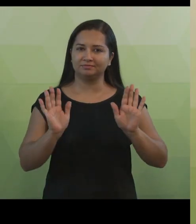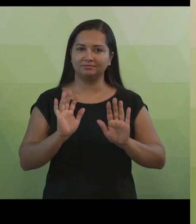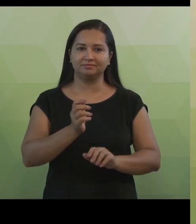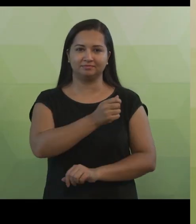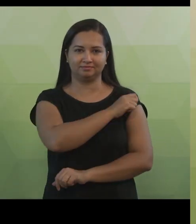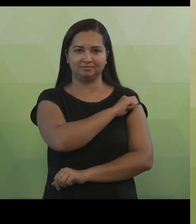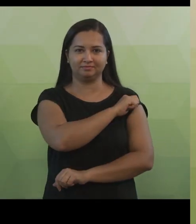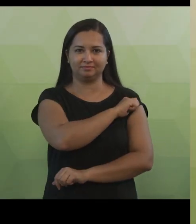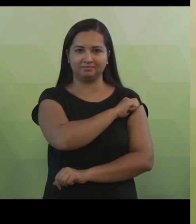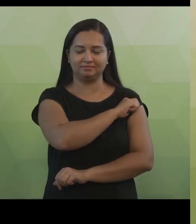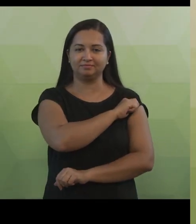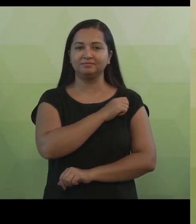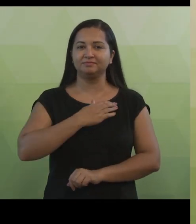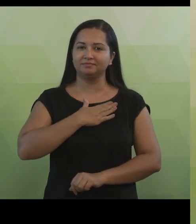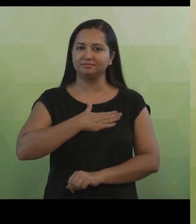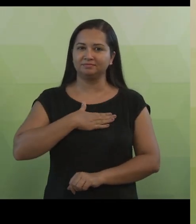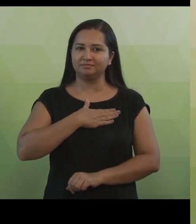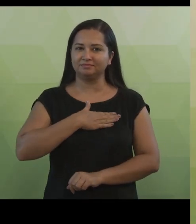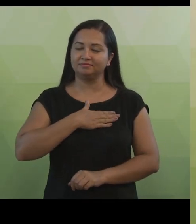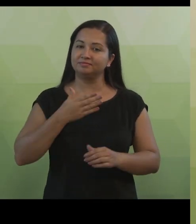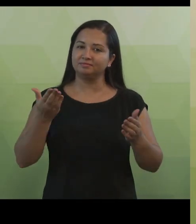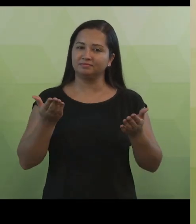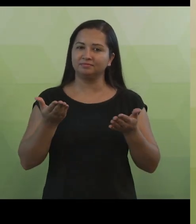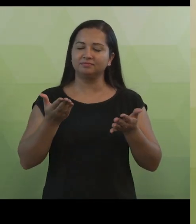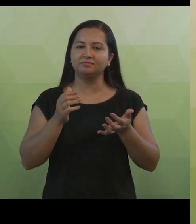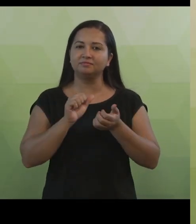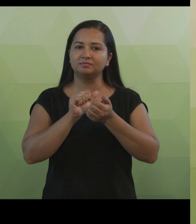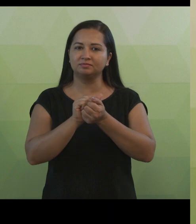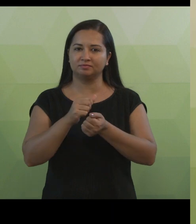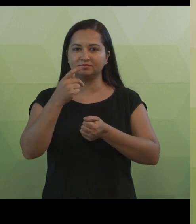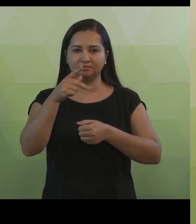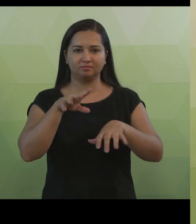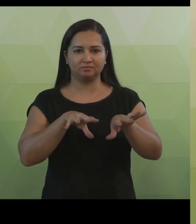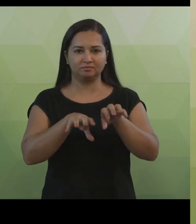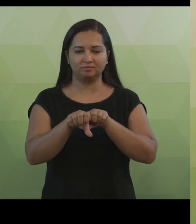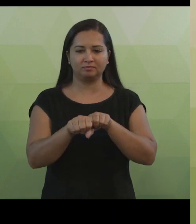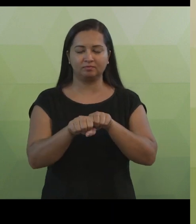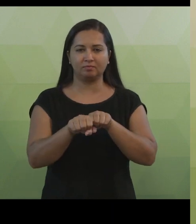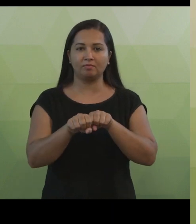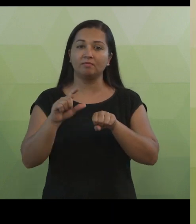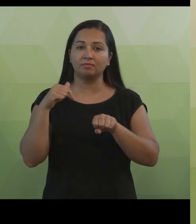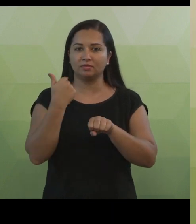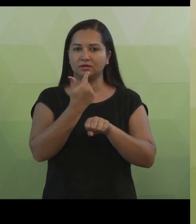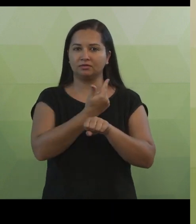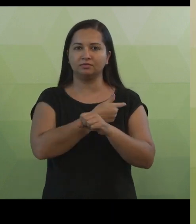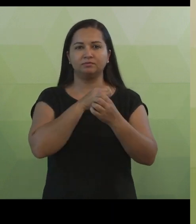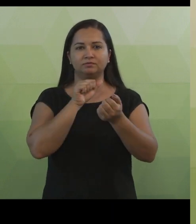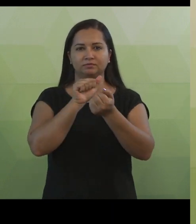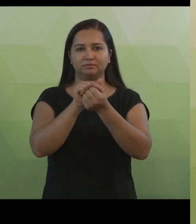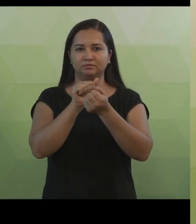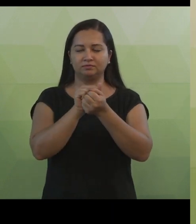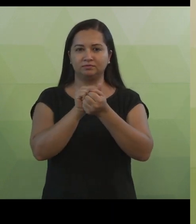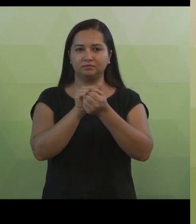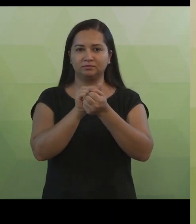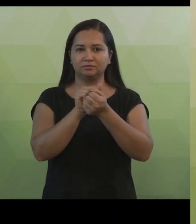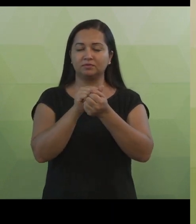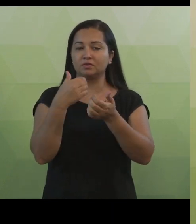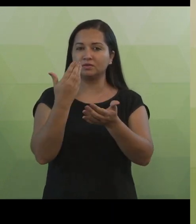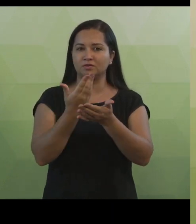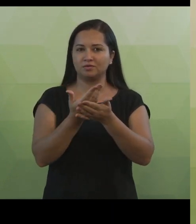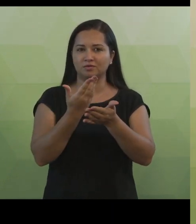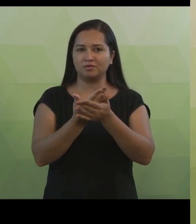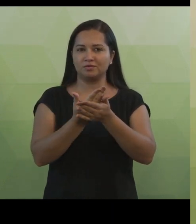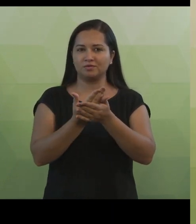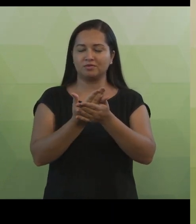Olá, caros alunos! É um prazer estar participando deste momento da sua formação. Estaremos juntos na disciplina Linguagem de Programação